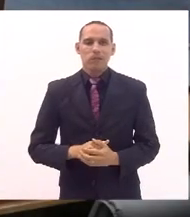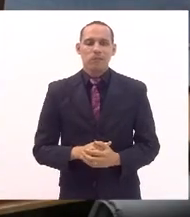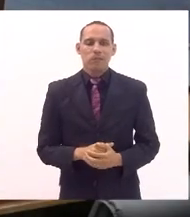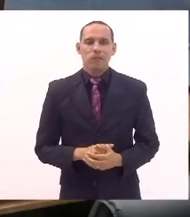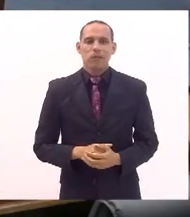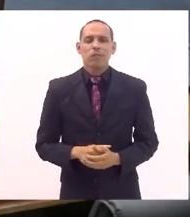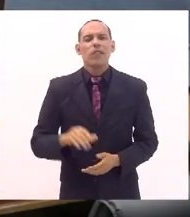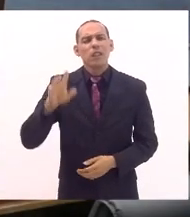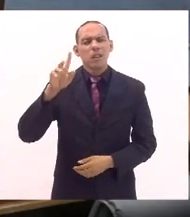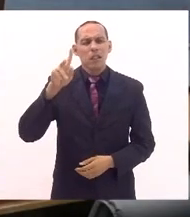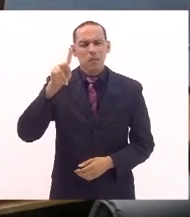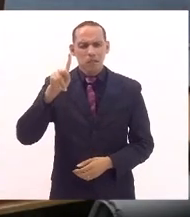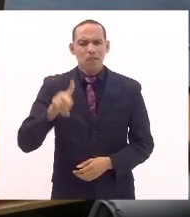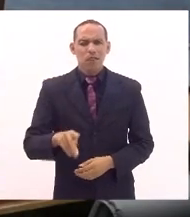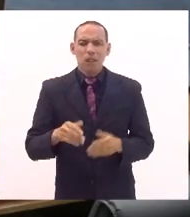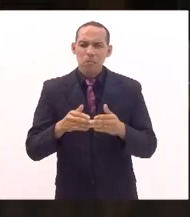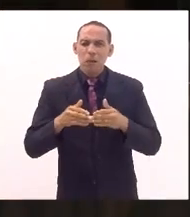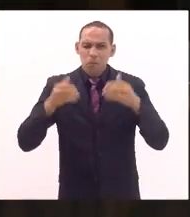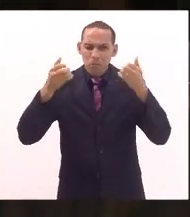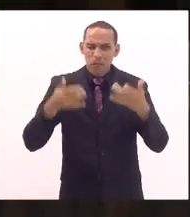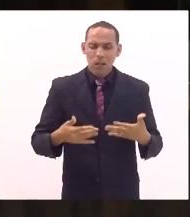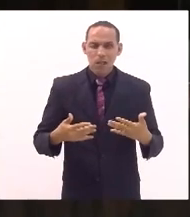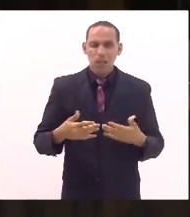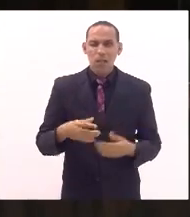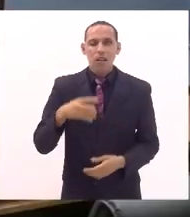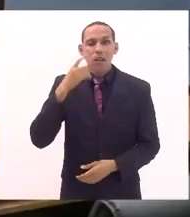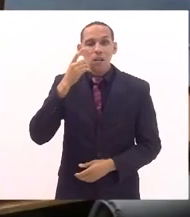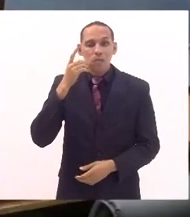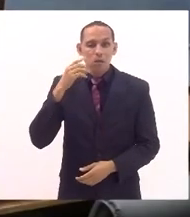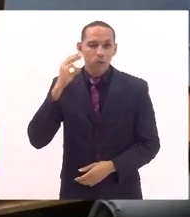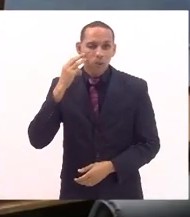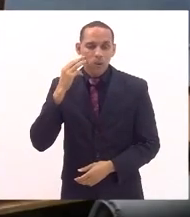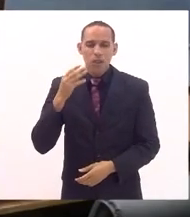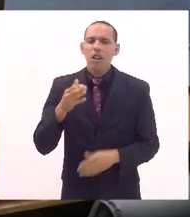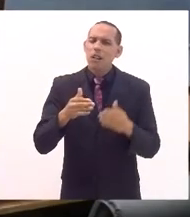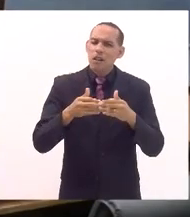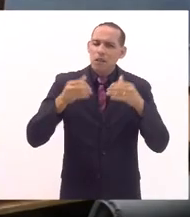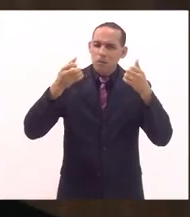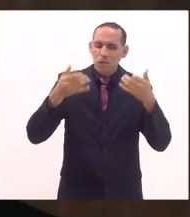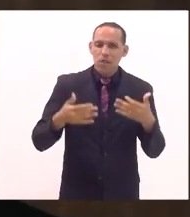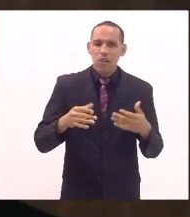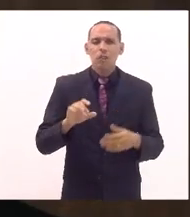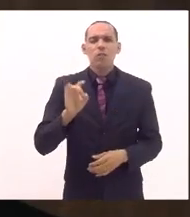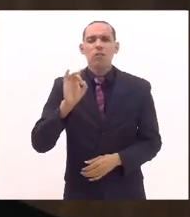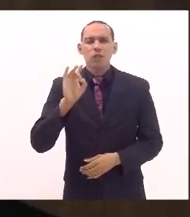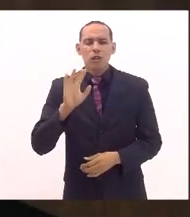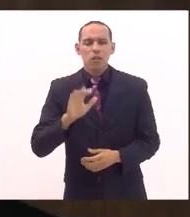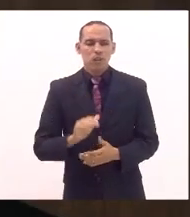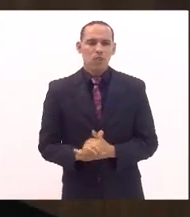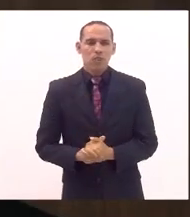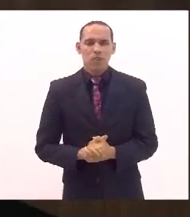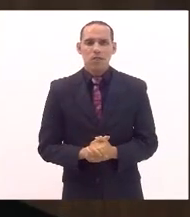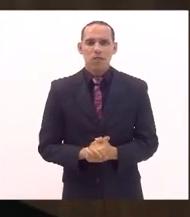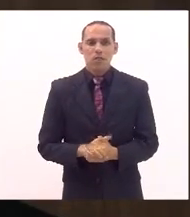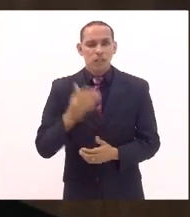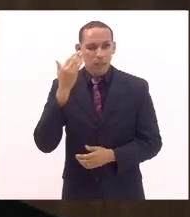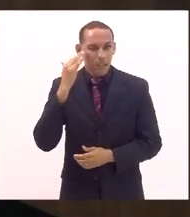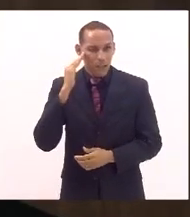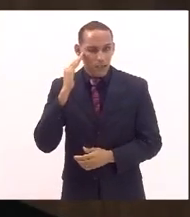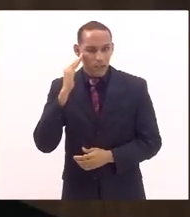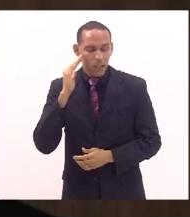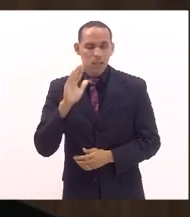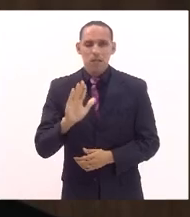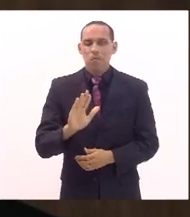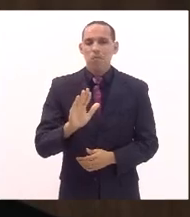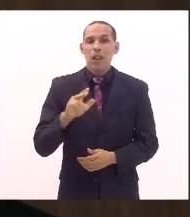só para lembrar vagamente a título de entendimento